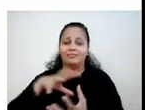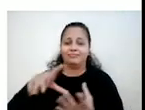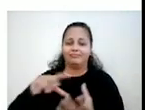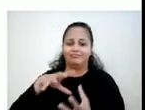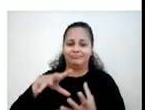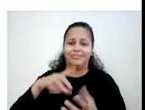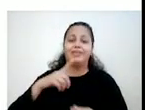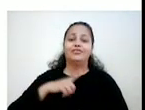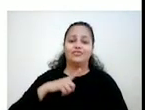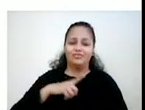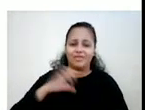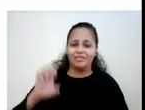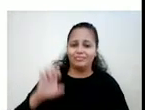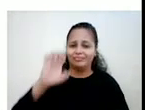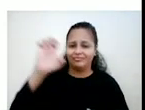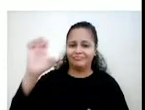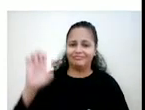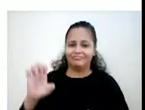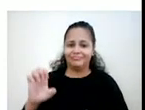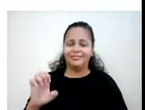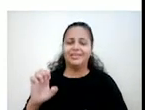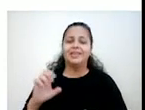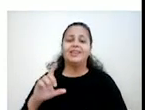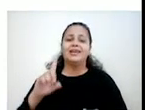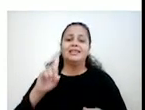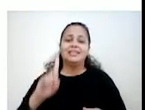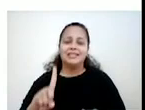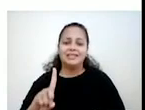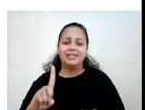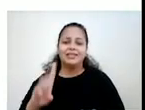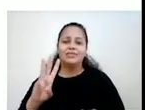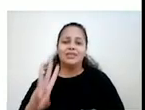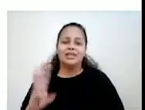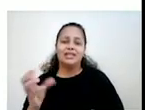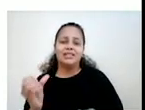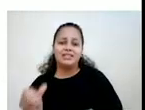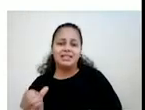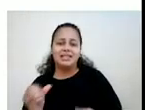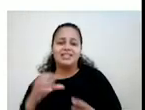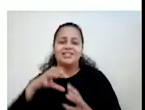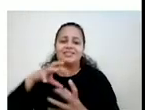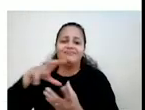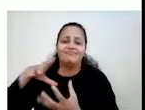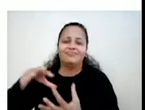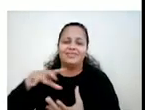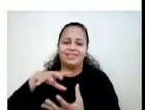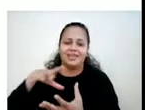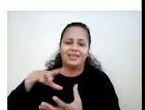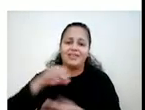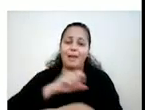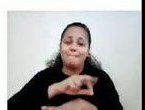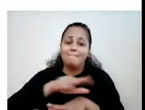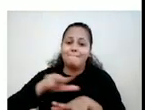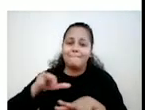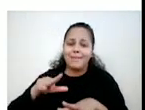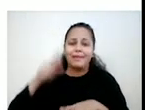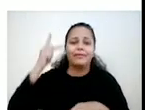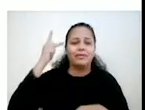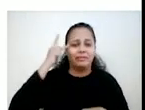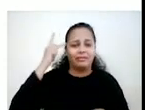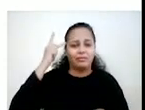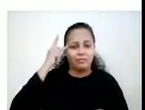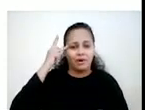ocorreram em vários estados do Brasil cerca de 136 greves, a maioria em São